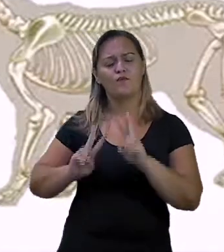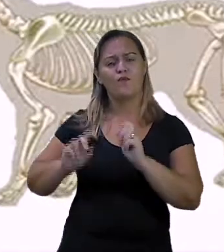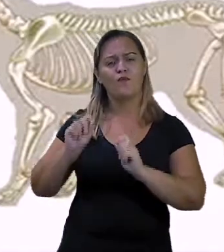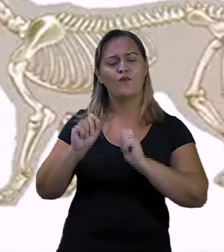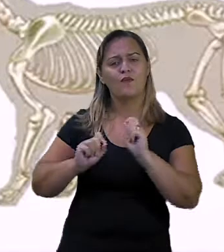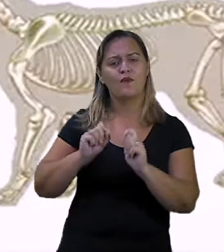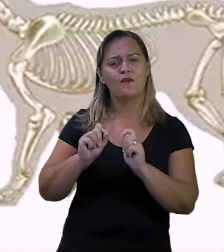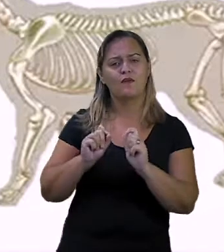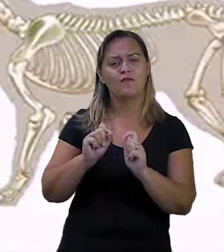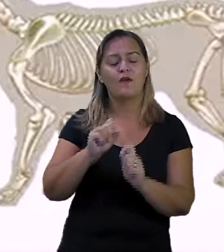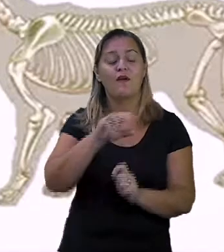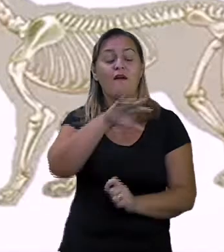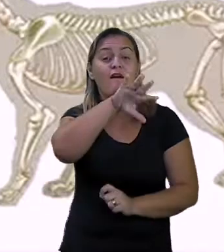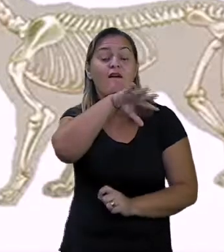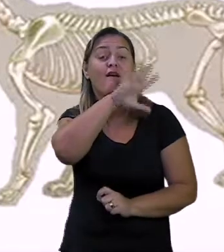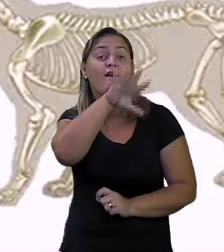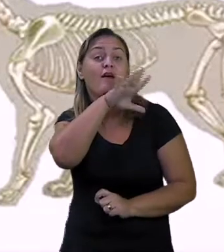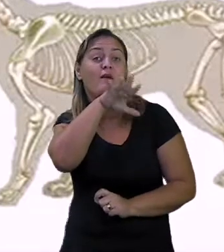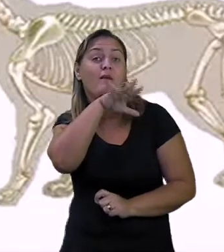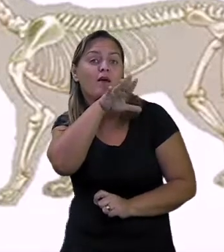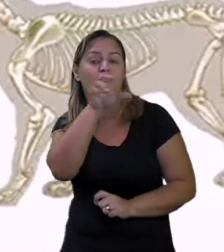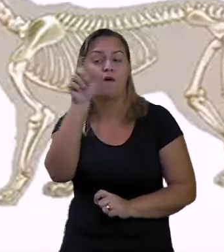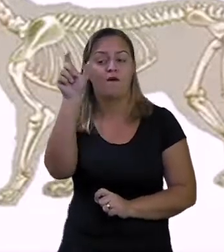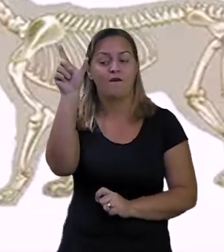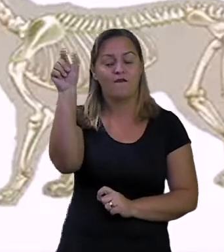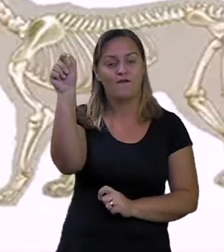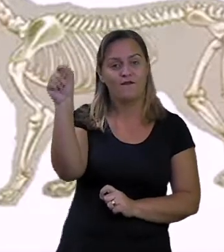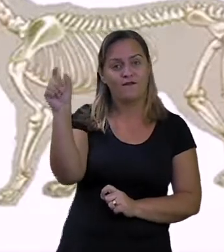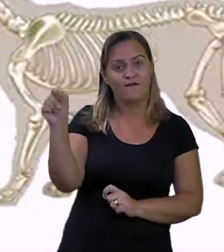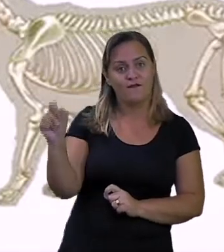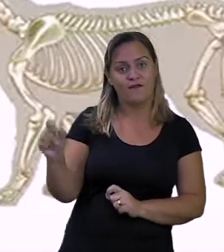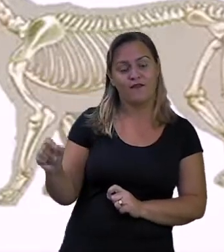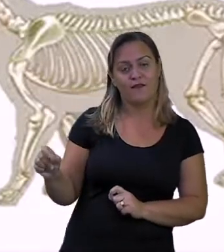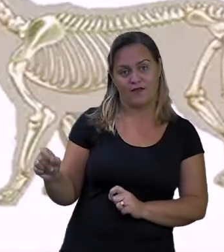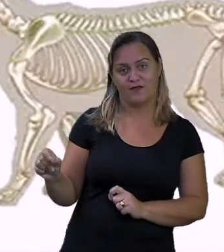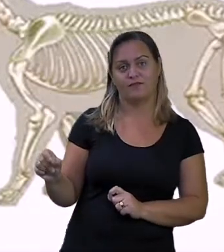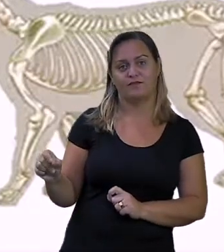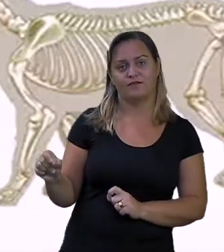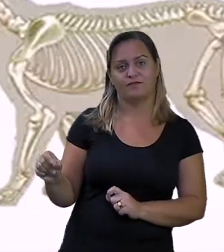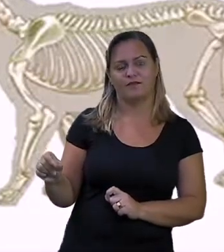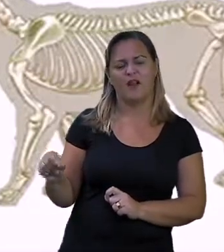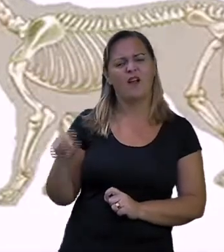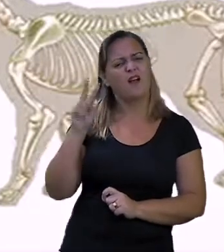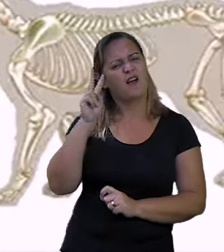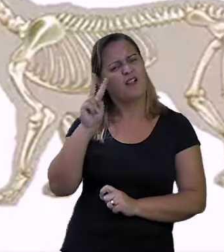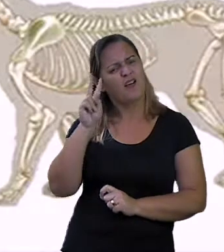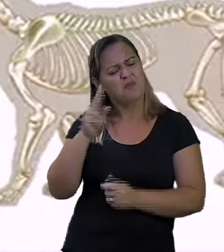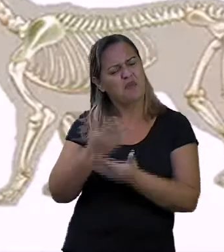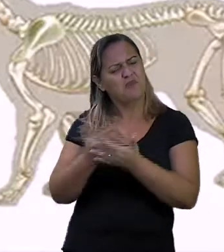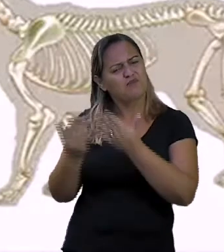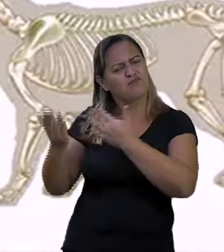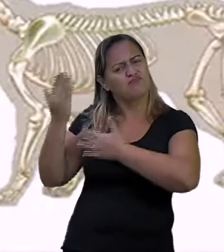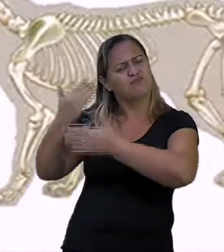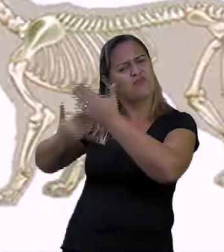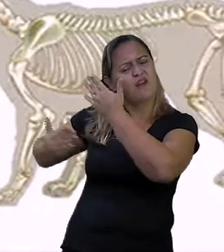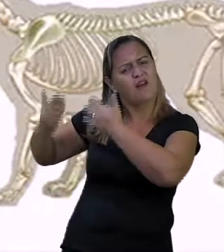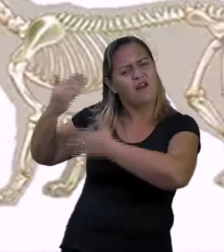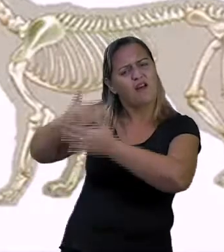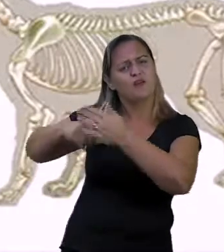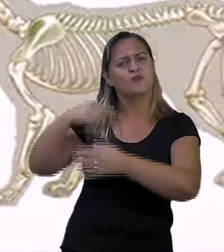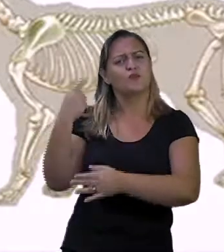animais vertebrados. Lembra que lá atrás, em nossas aulas, nós falamos dos